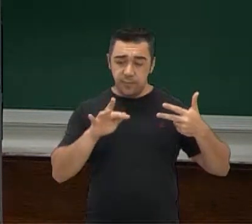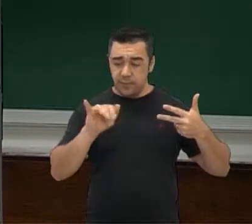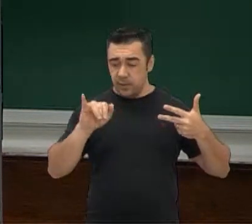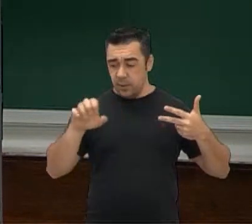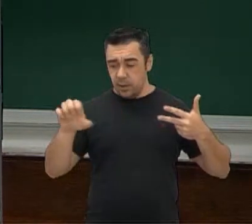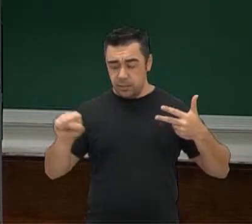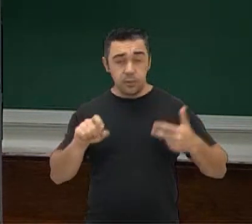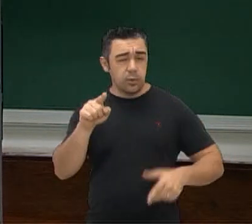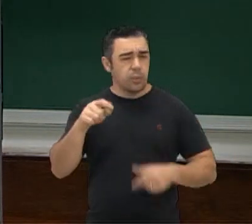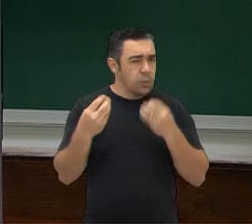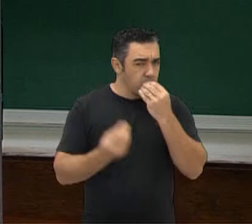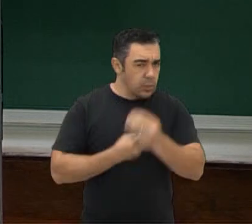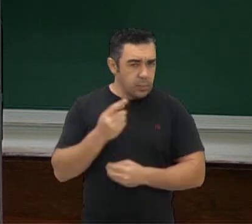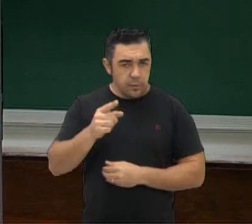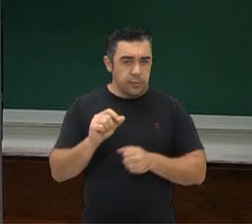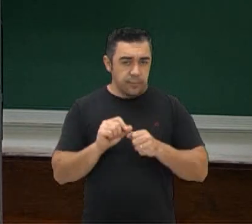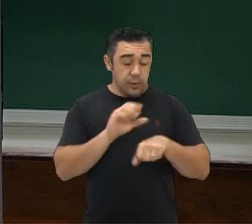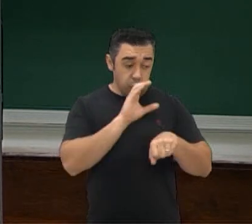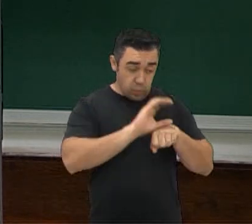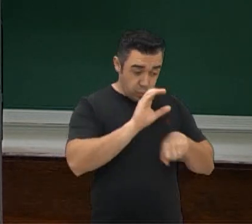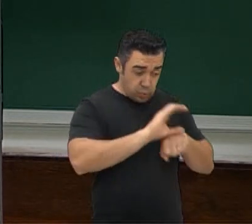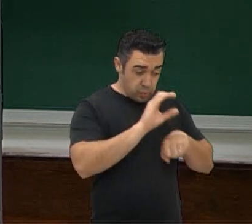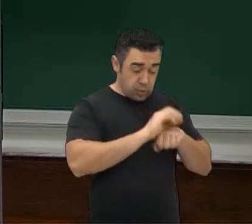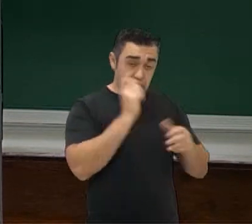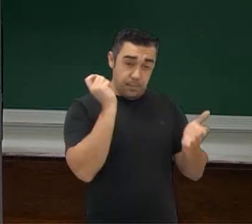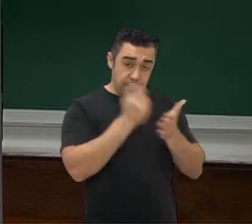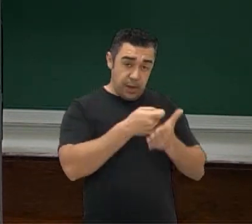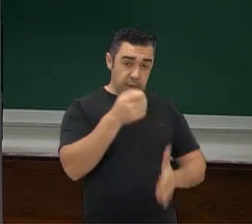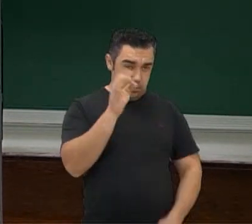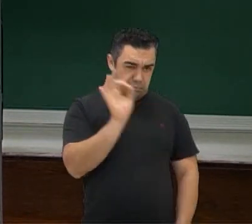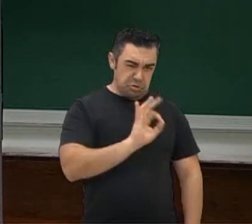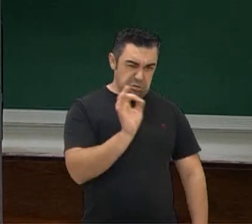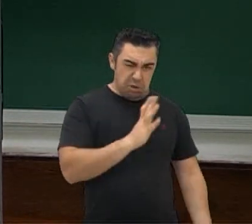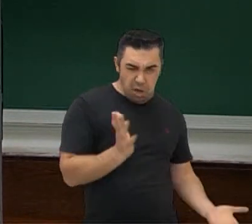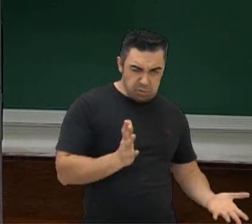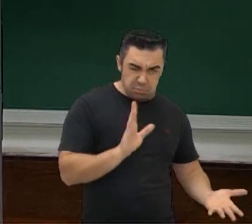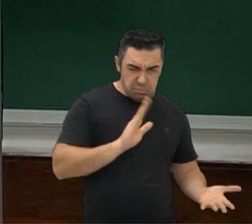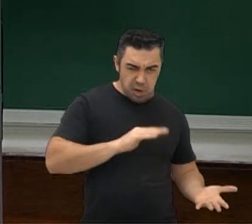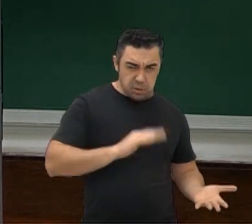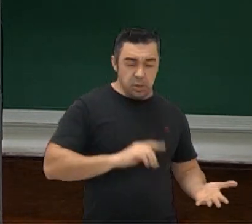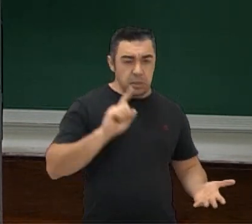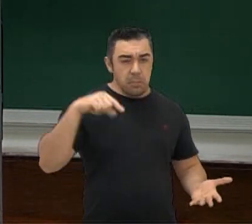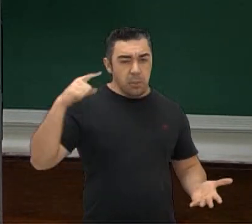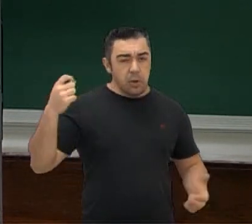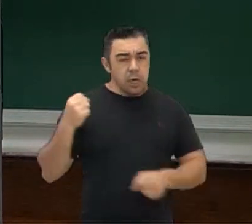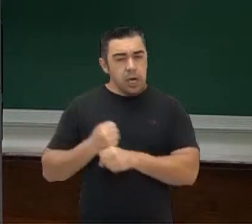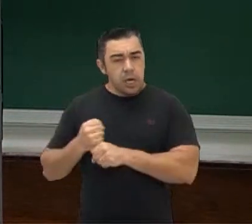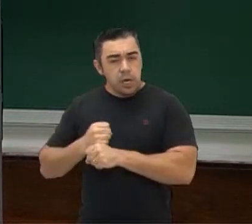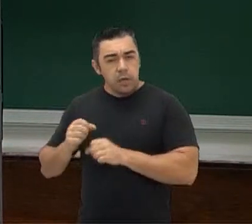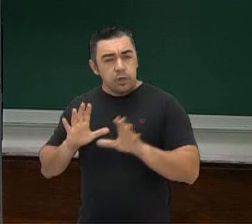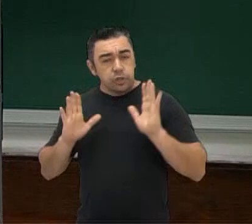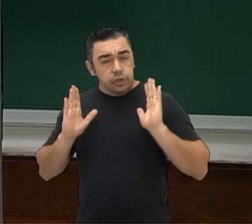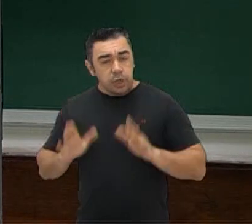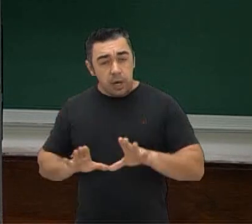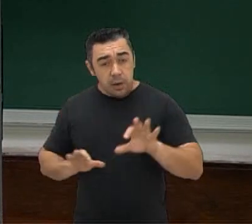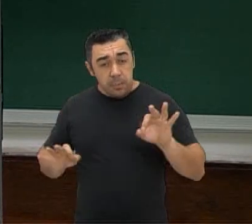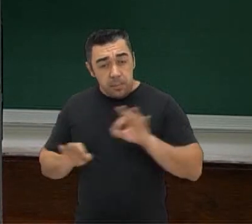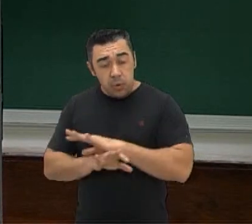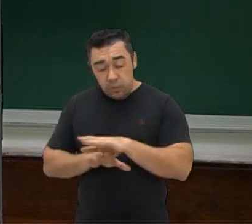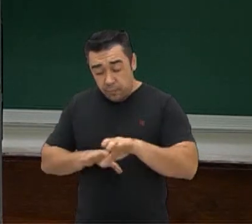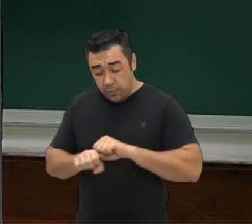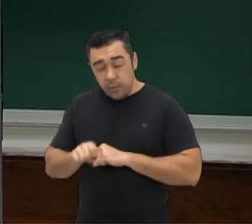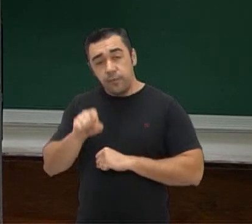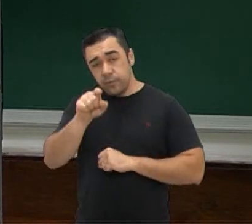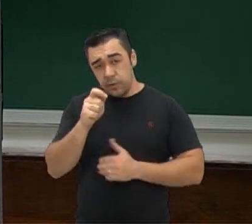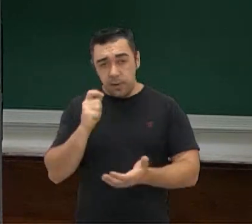lá, você faz o curso, paga só uma porcentagem e depois de certo tempo, você, quando termina a sua faculdade, você